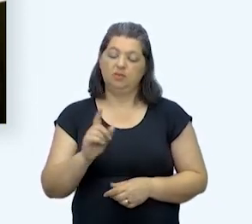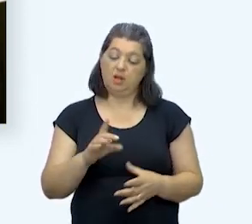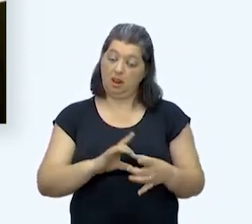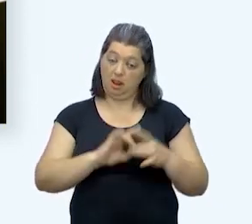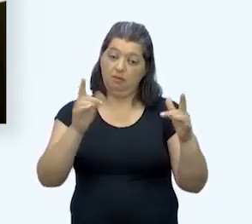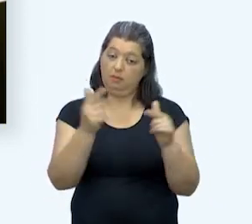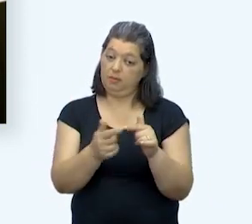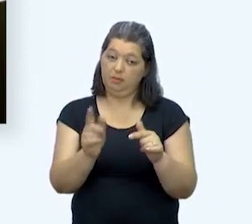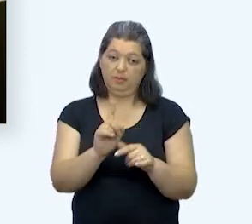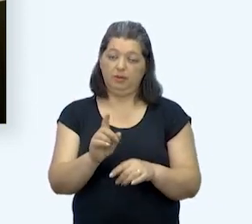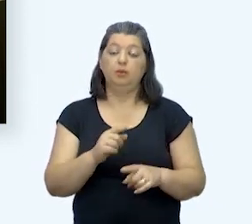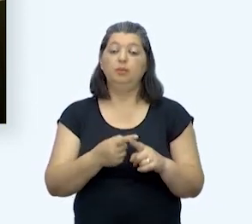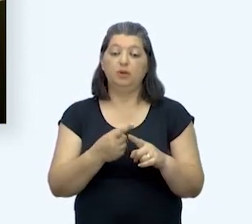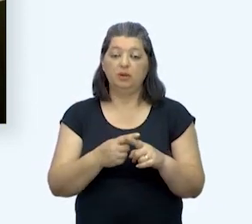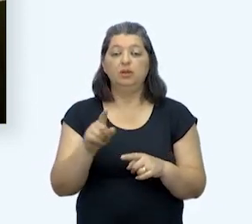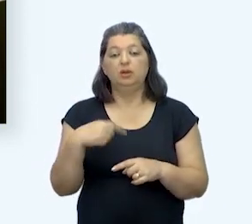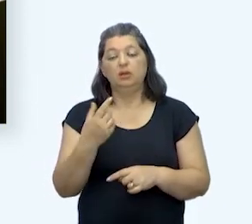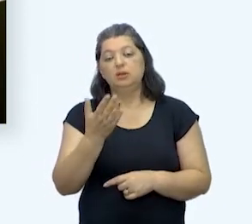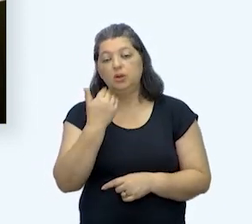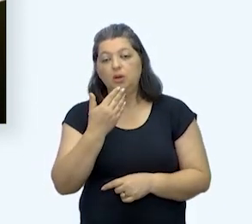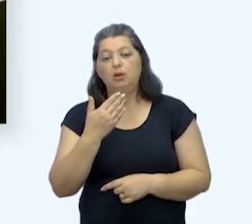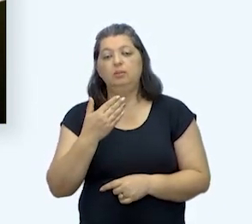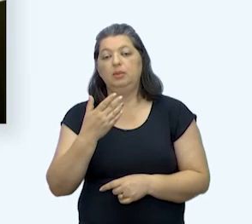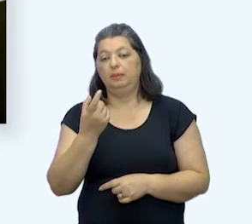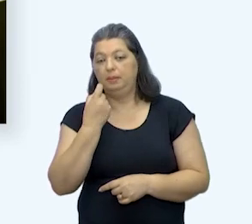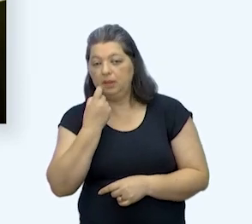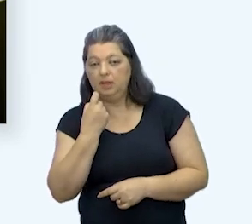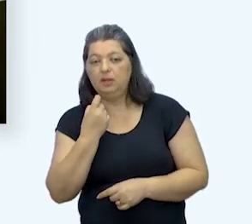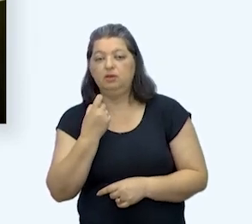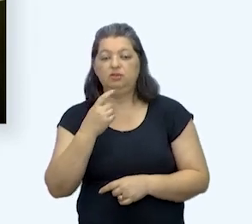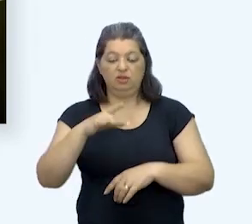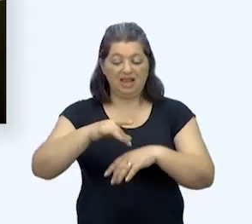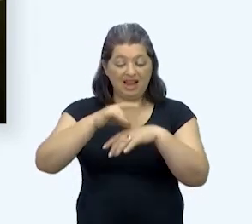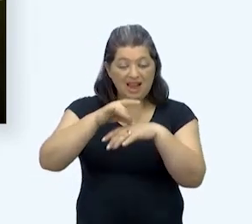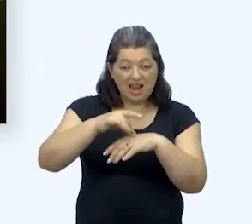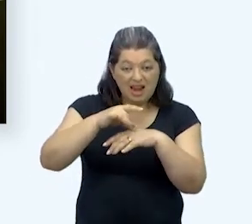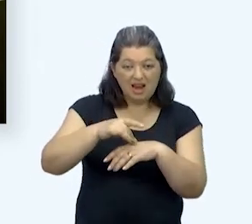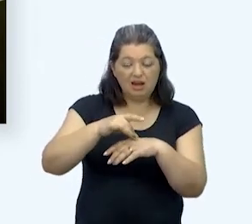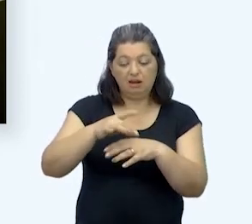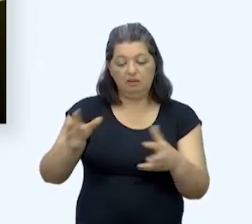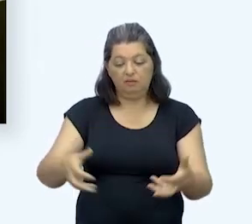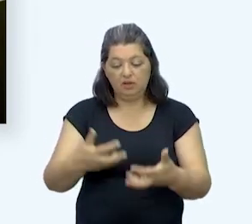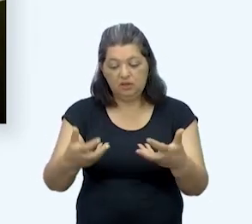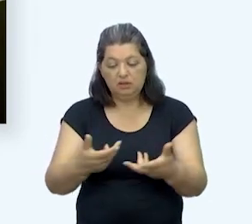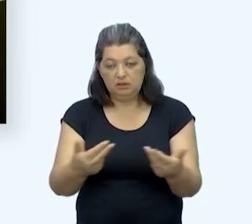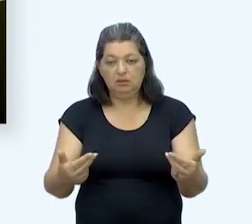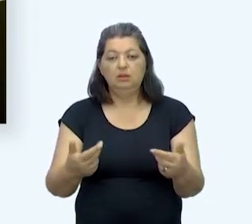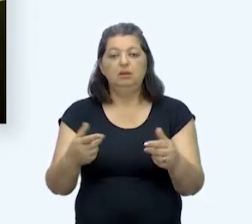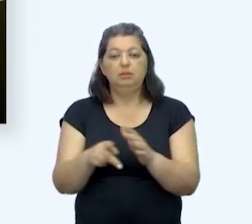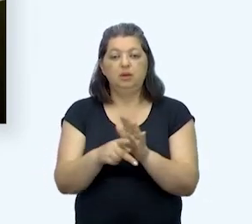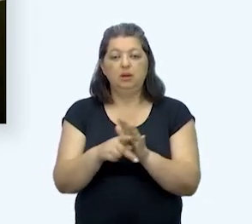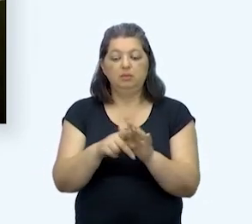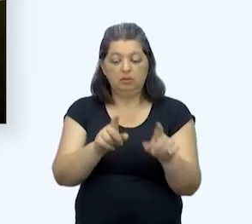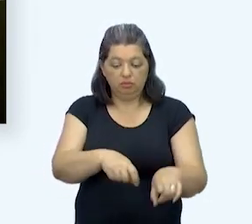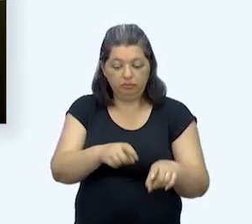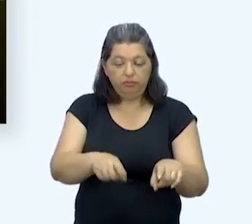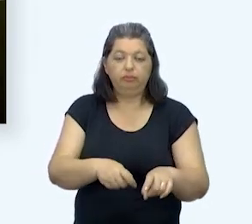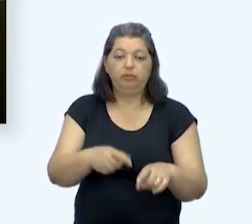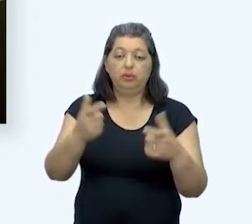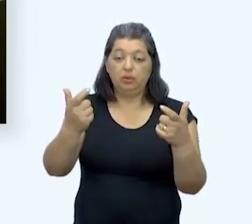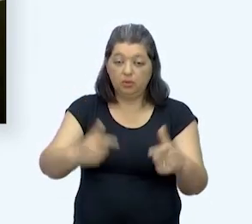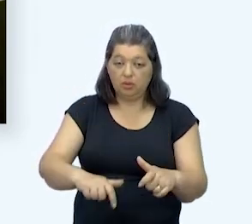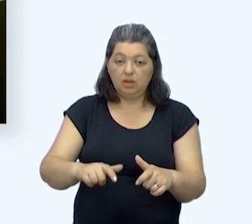problemas, pois nos alimentamos de peixes, carnes, vegetais que estão sendo cultivados em áreas contaminadas, como os metais